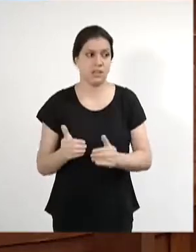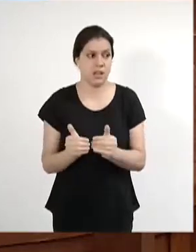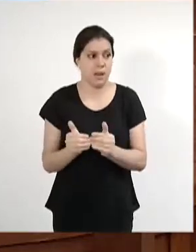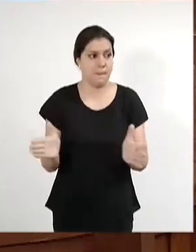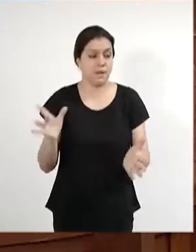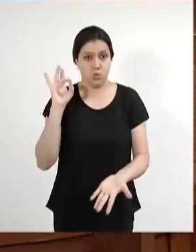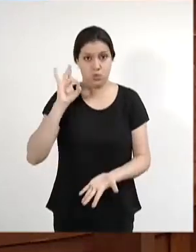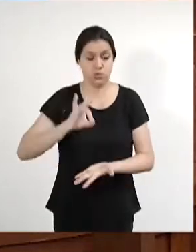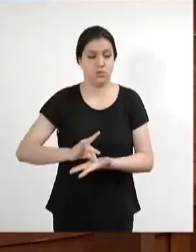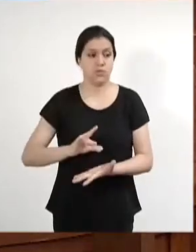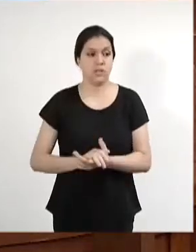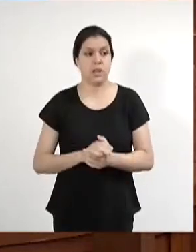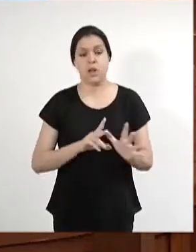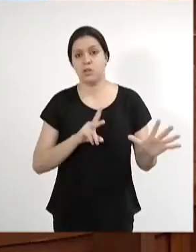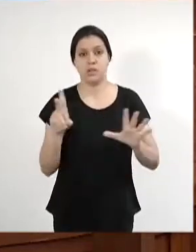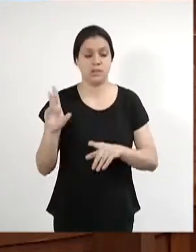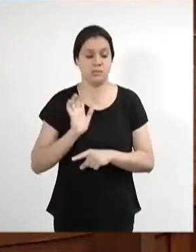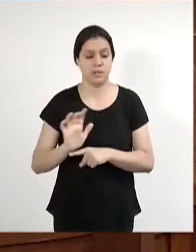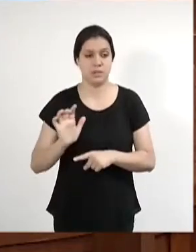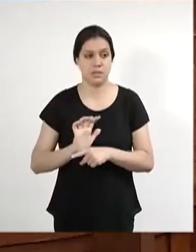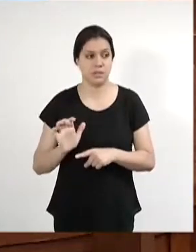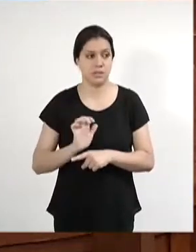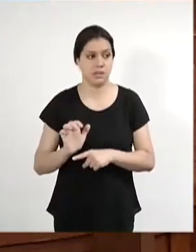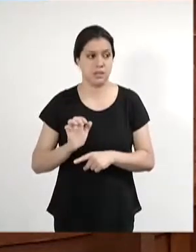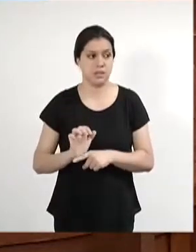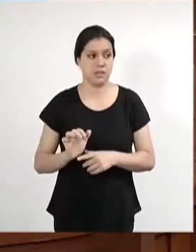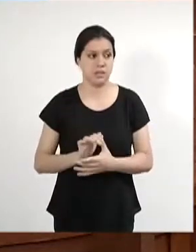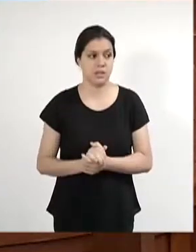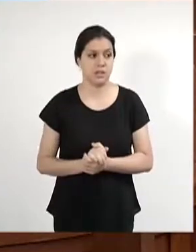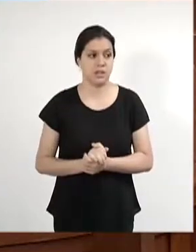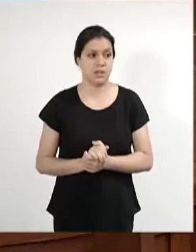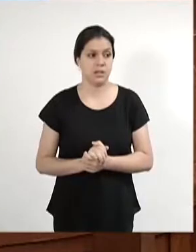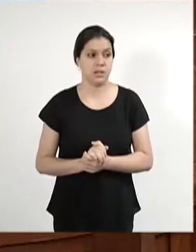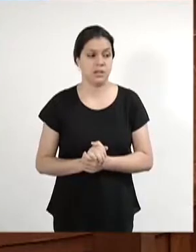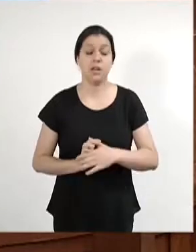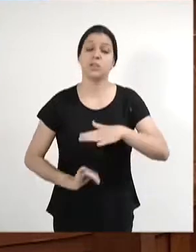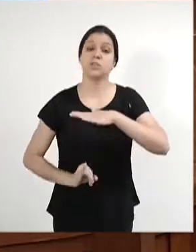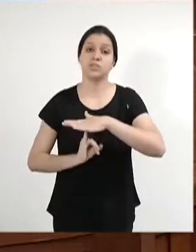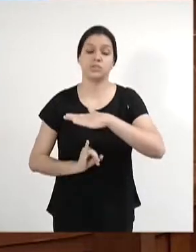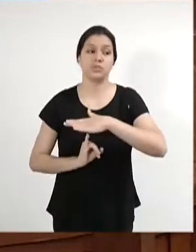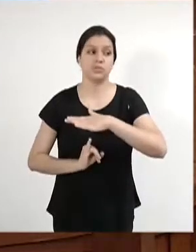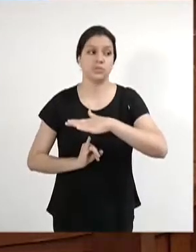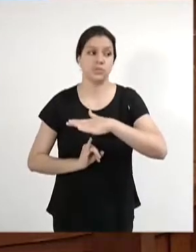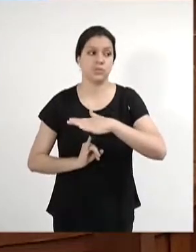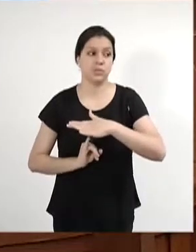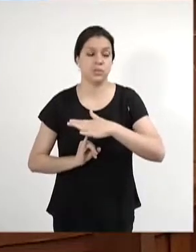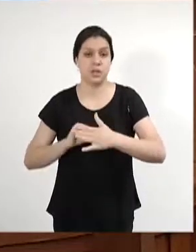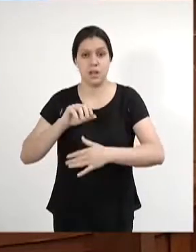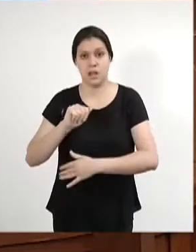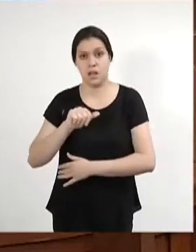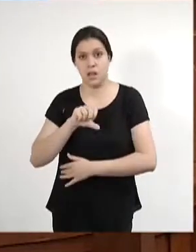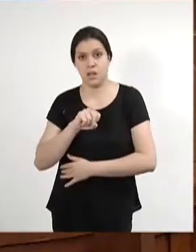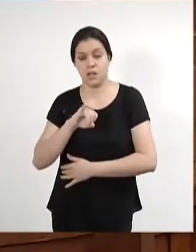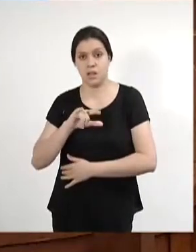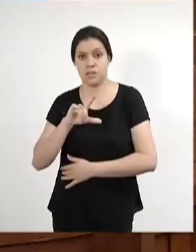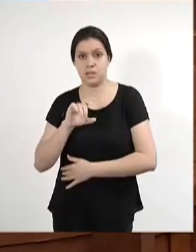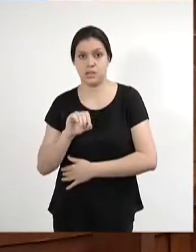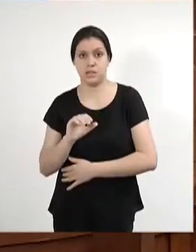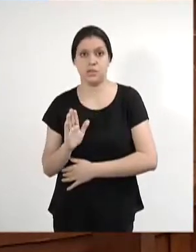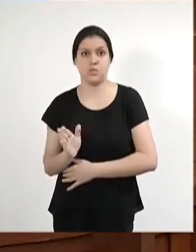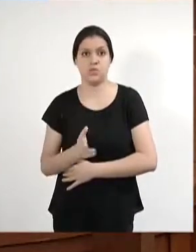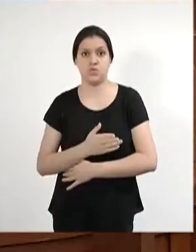abertura oficial da Semana Estadual na instituição, no Asilo São